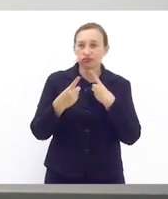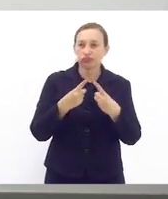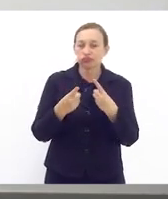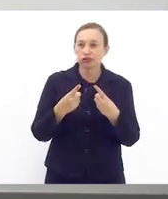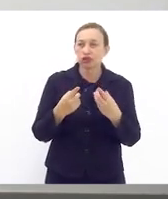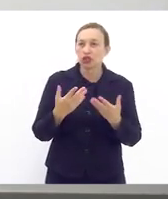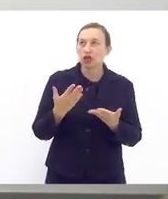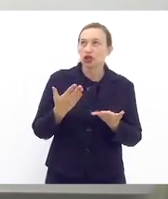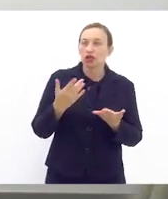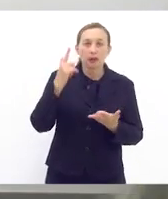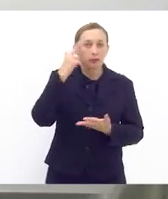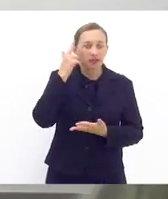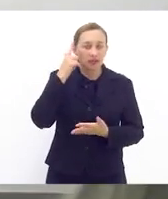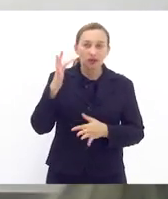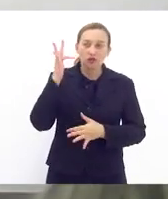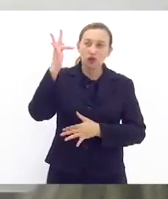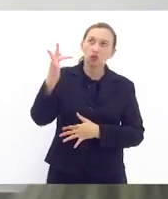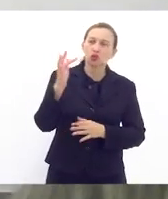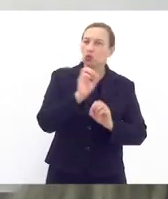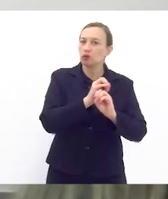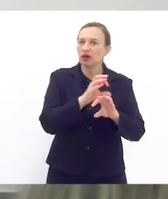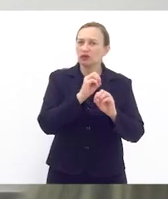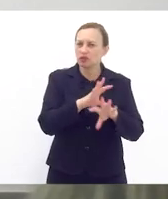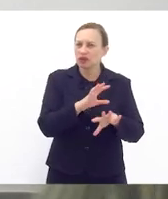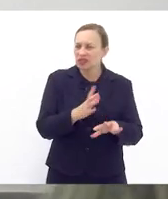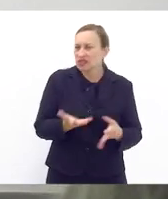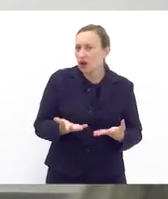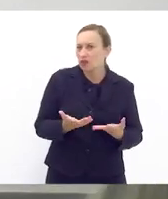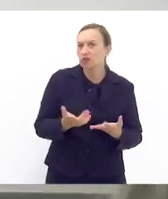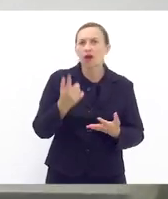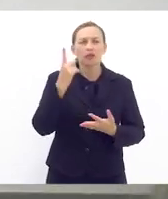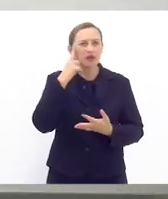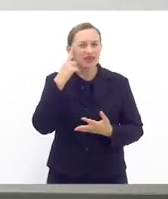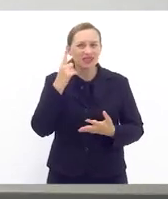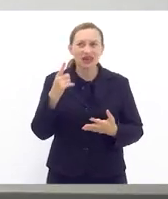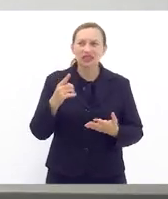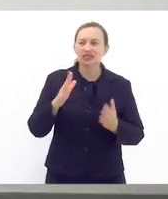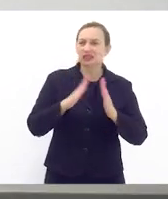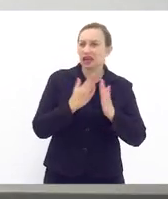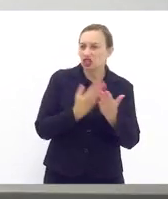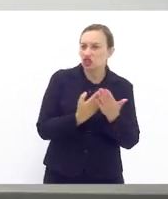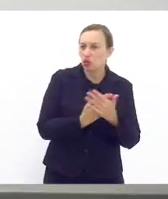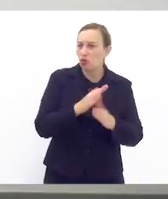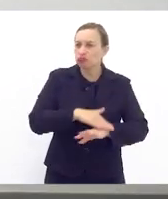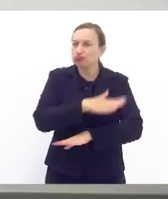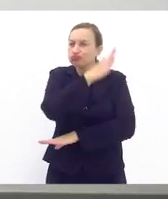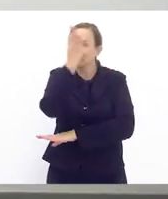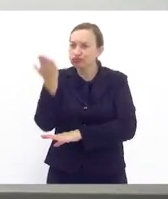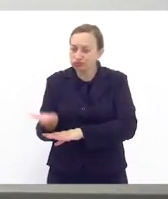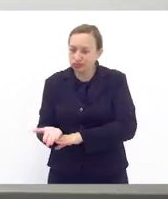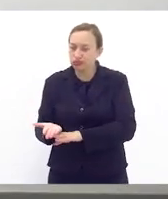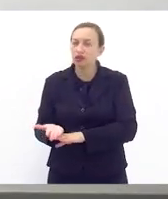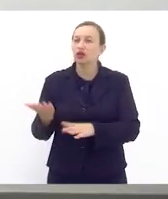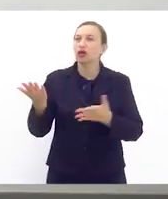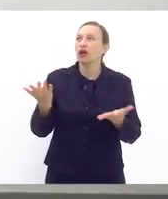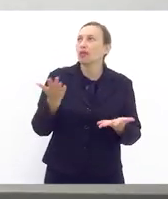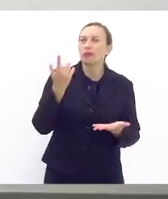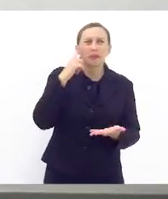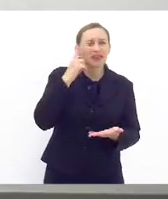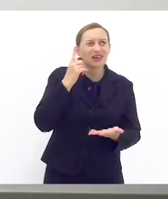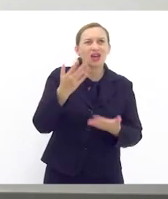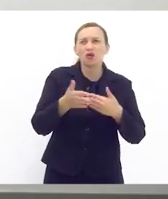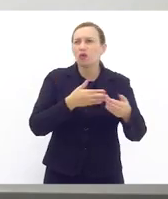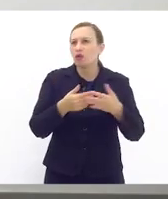perspectiva paga a educação sem pensar na escola em tempo integral acho que não é possível pensar em qualquer